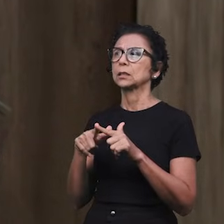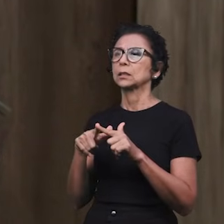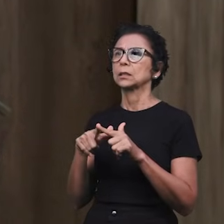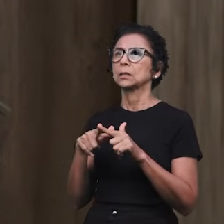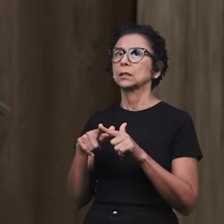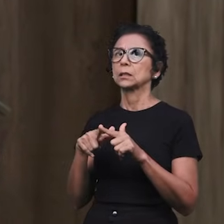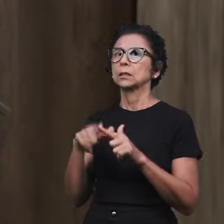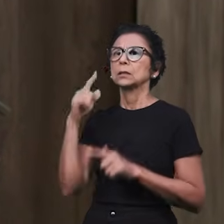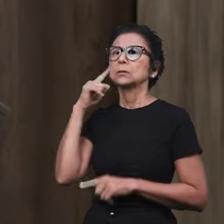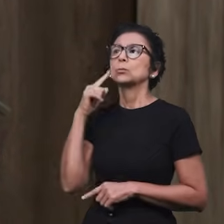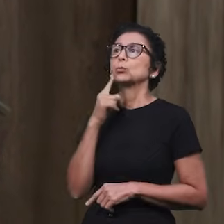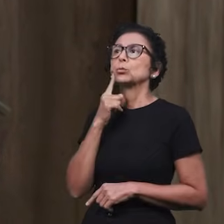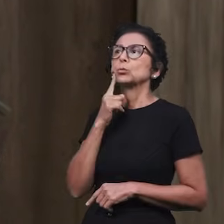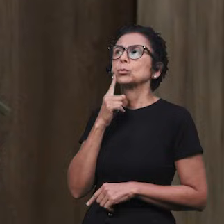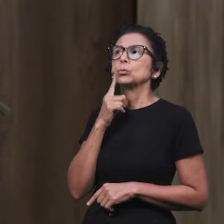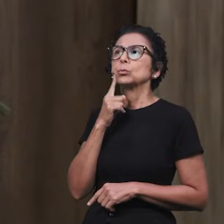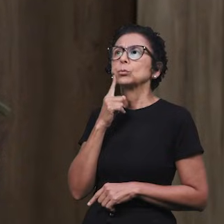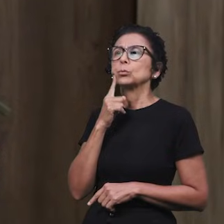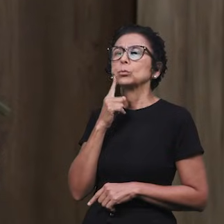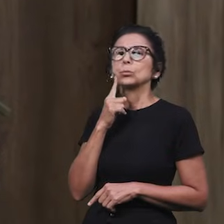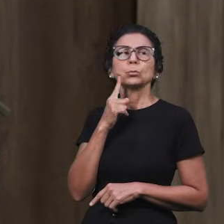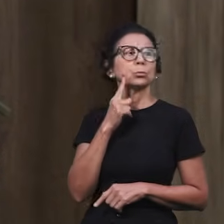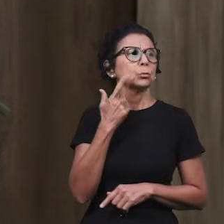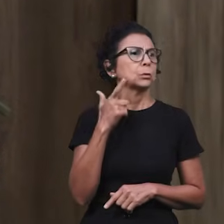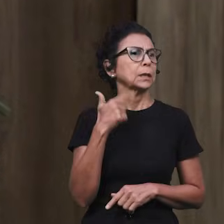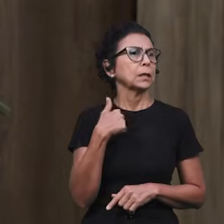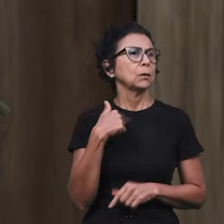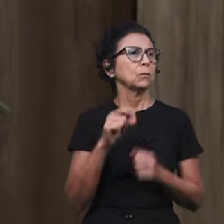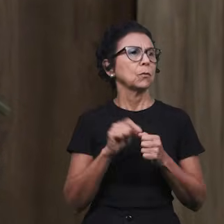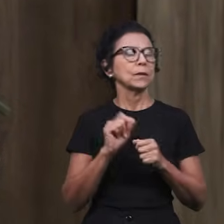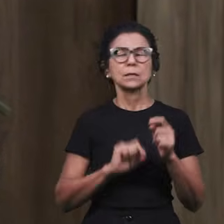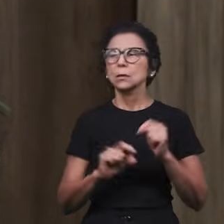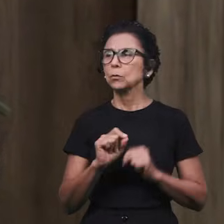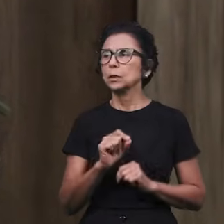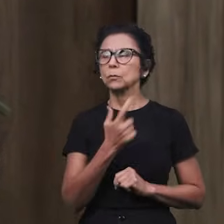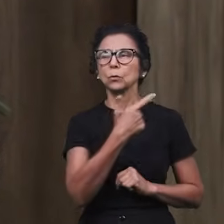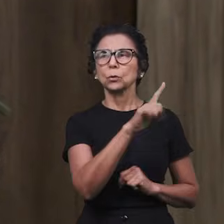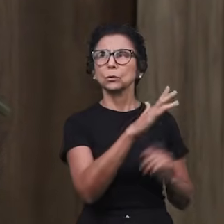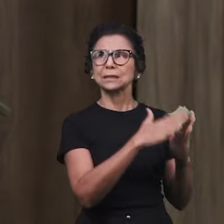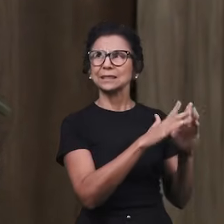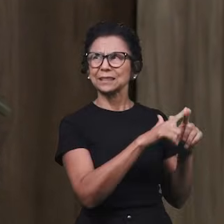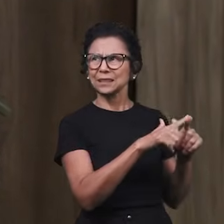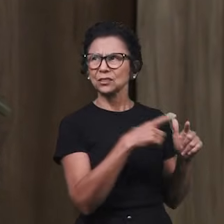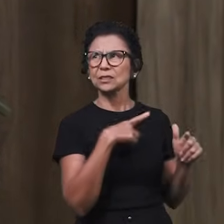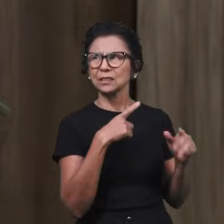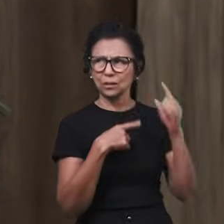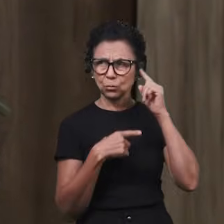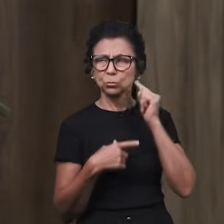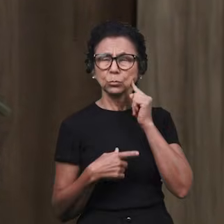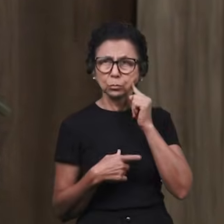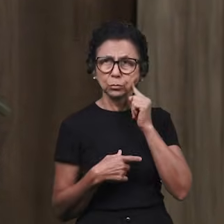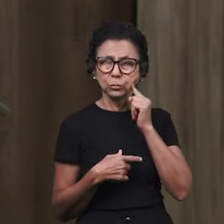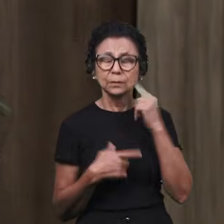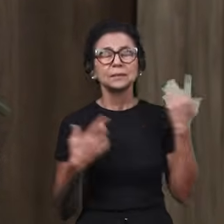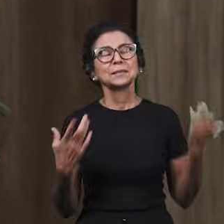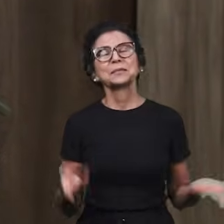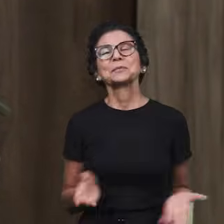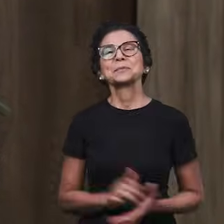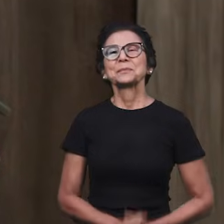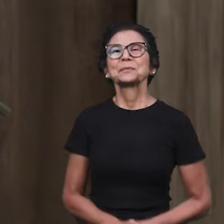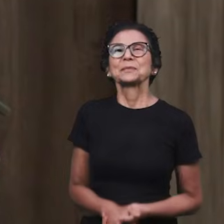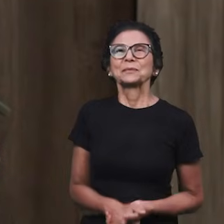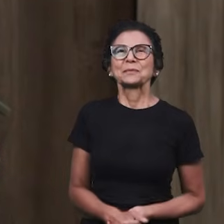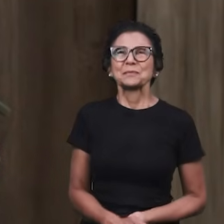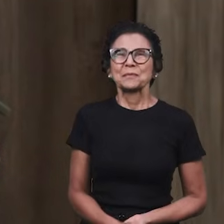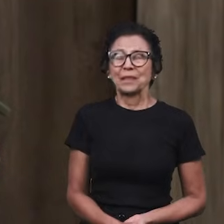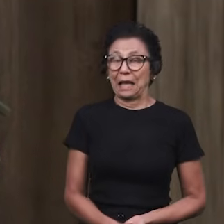agora? Eu faço o quê? Eu vou para as igrejas, na minha igreja não tem surdo. Vamos conversar um pouco, porque às vezes a